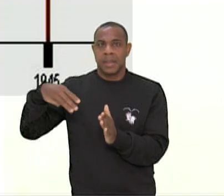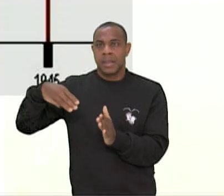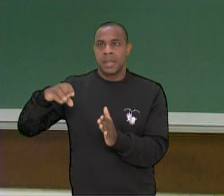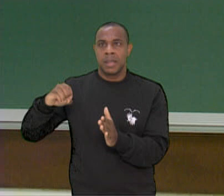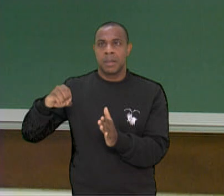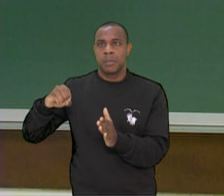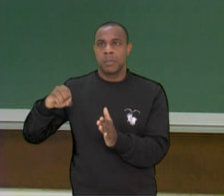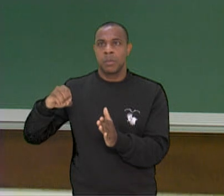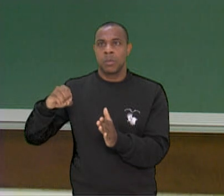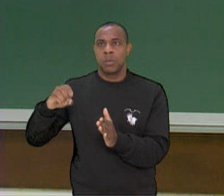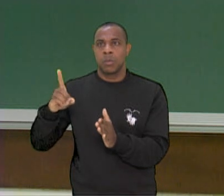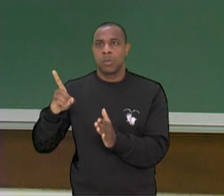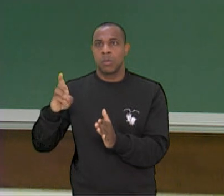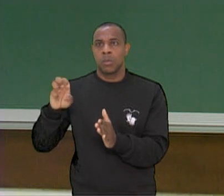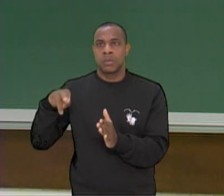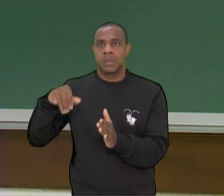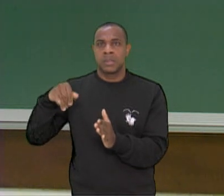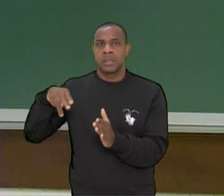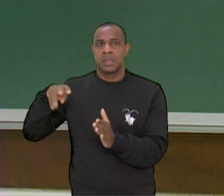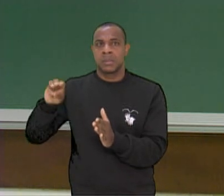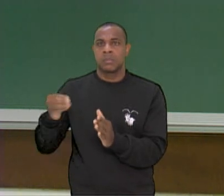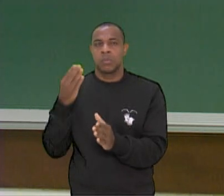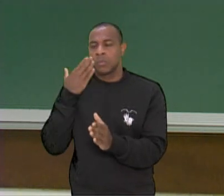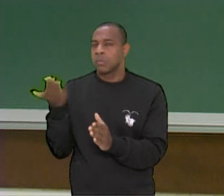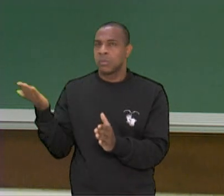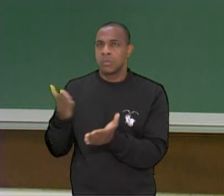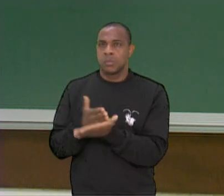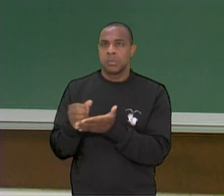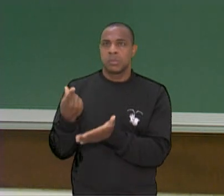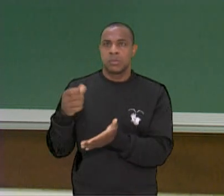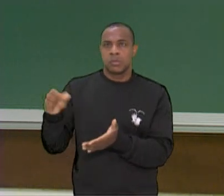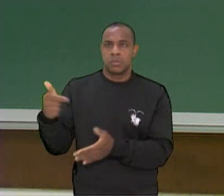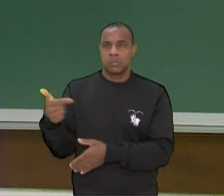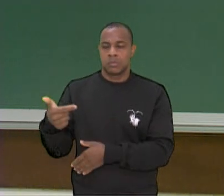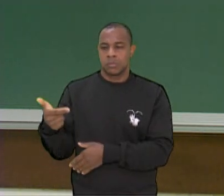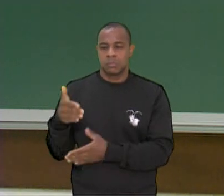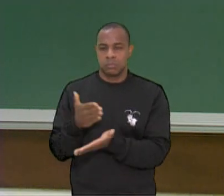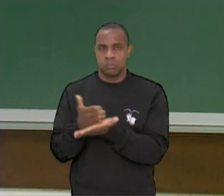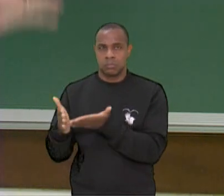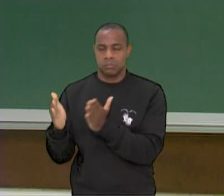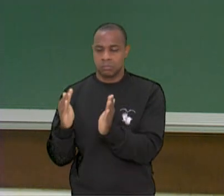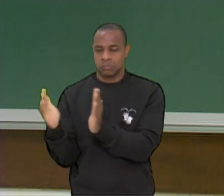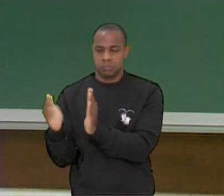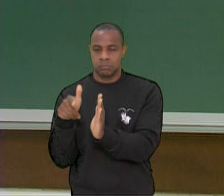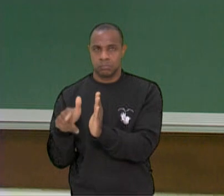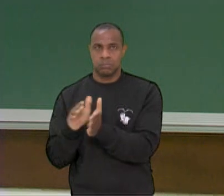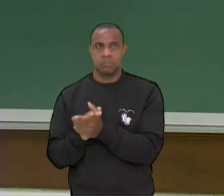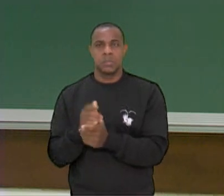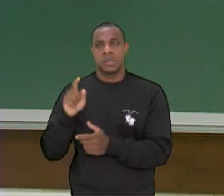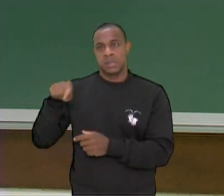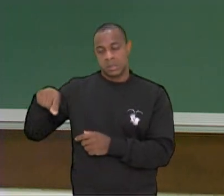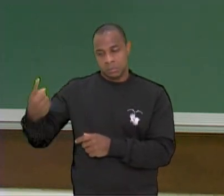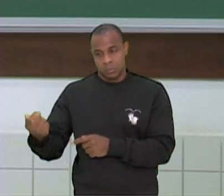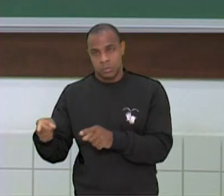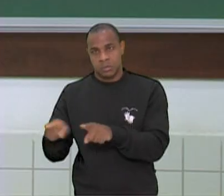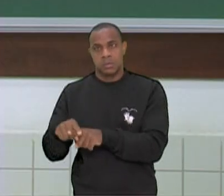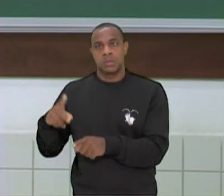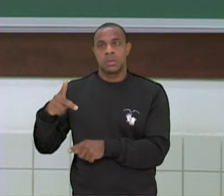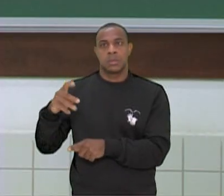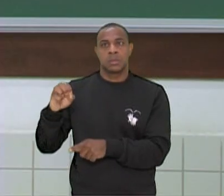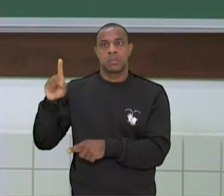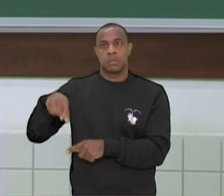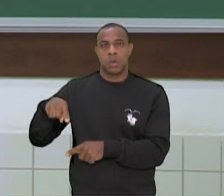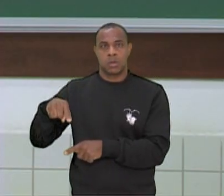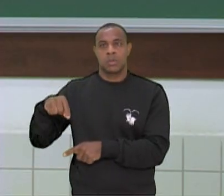ali começando em 1922, e aí situando vocês aqui no modernismo, e depois disso é pós-modernismo, tá? Só para